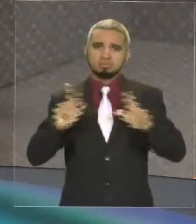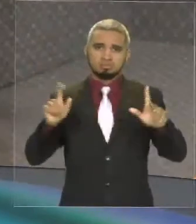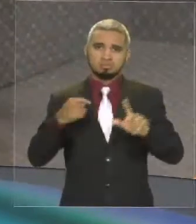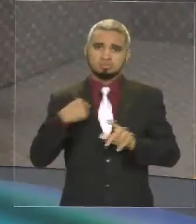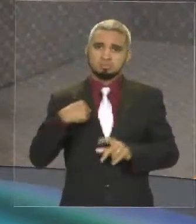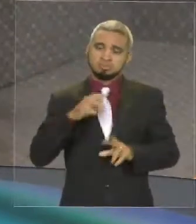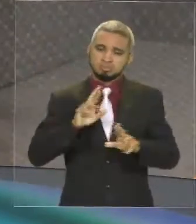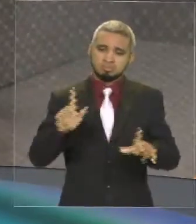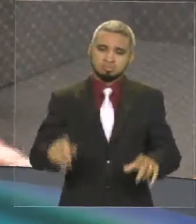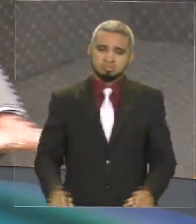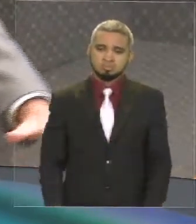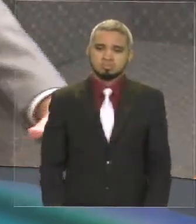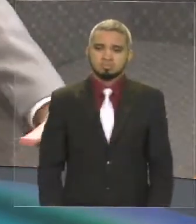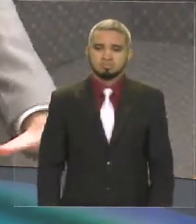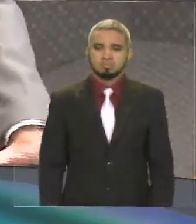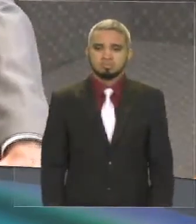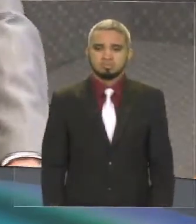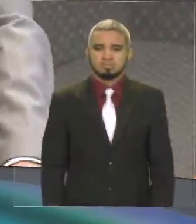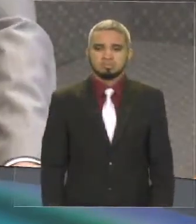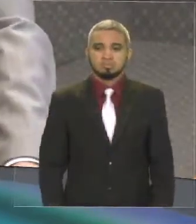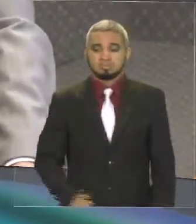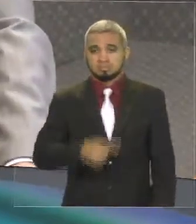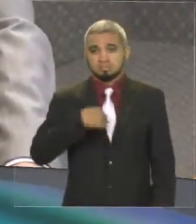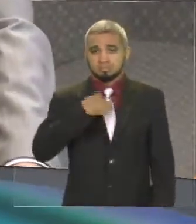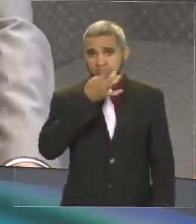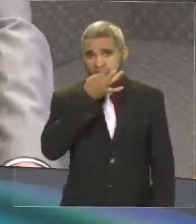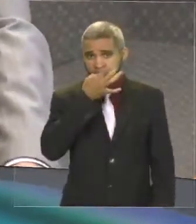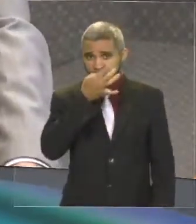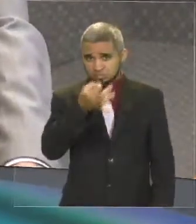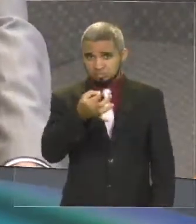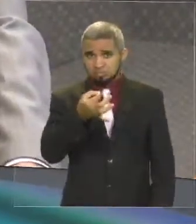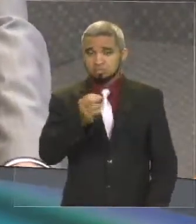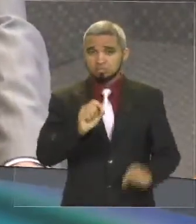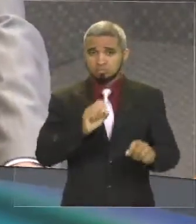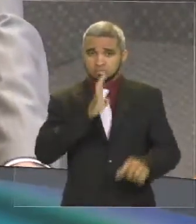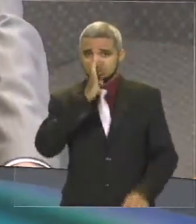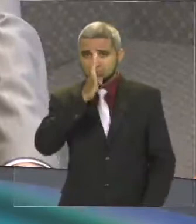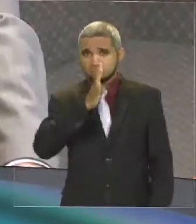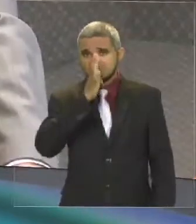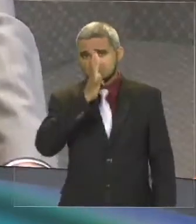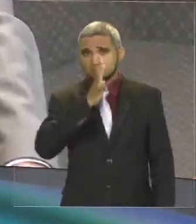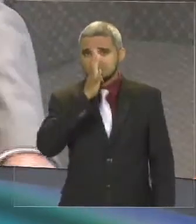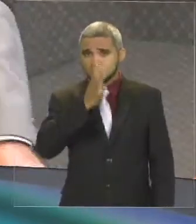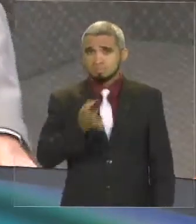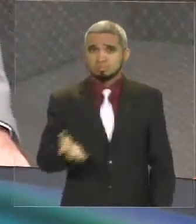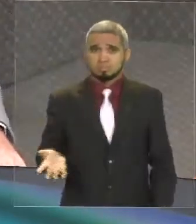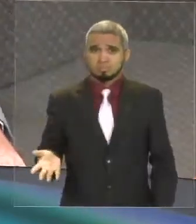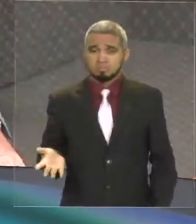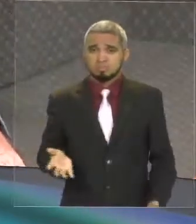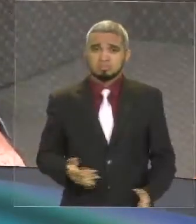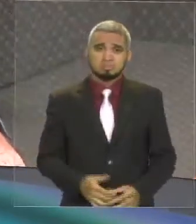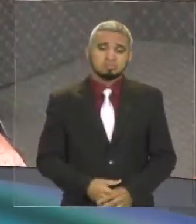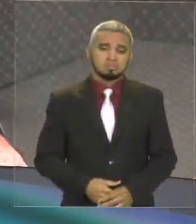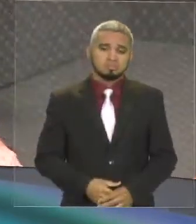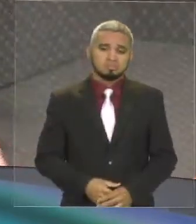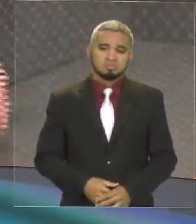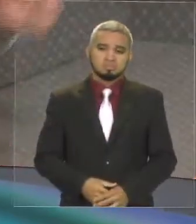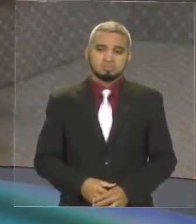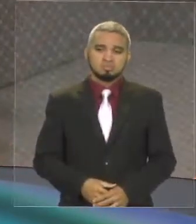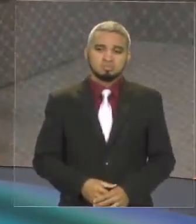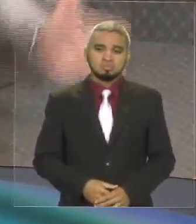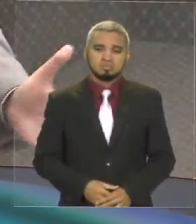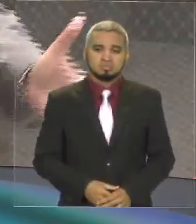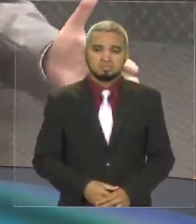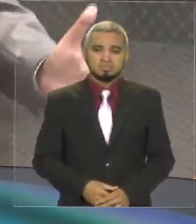posição. O que eu acho equivocado, e aí eu acho muito equivocado, é